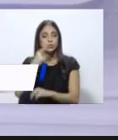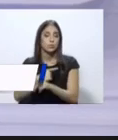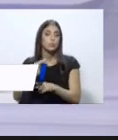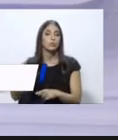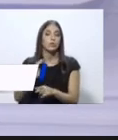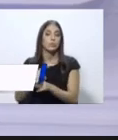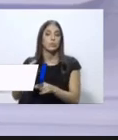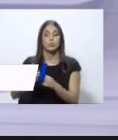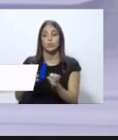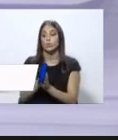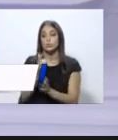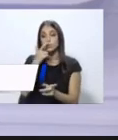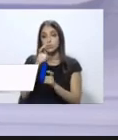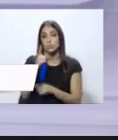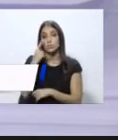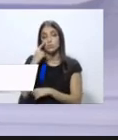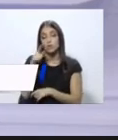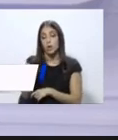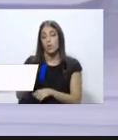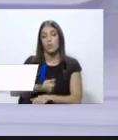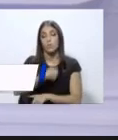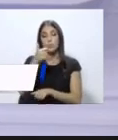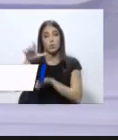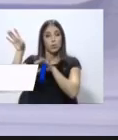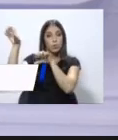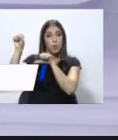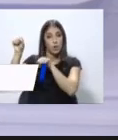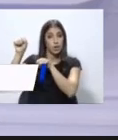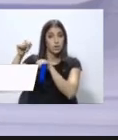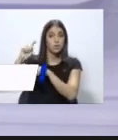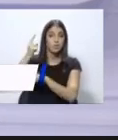por toda a gente o melhor guarda-redes a atuar na Primeira Liga